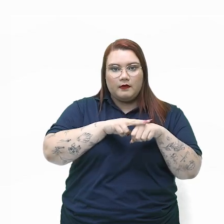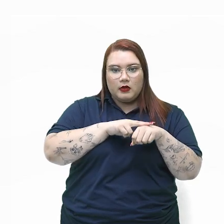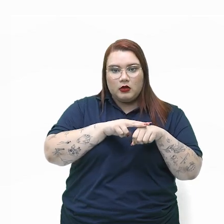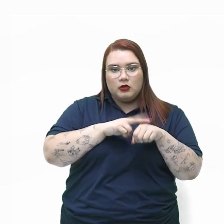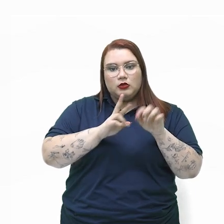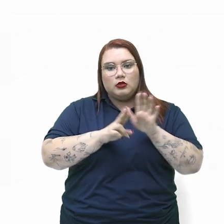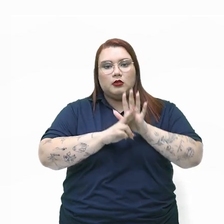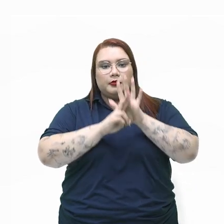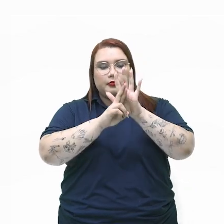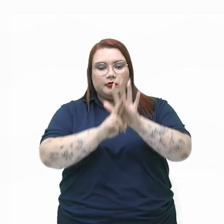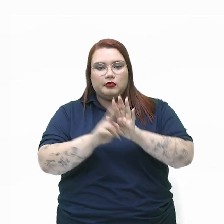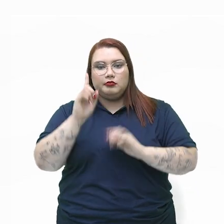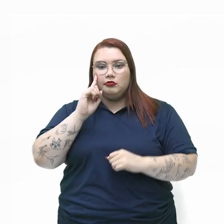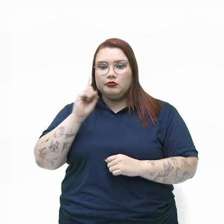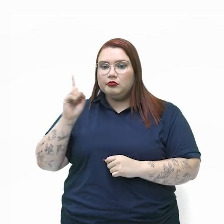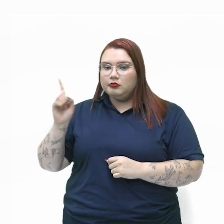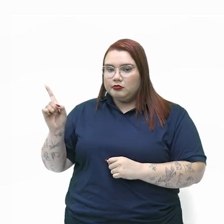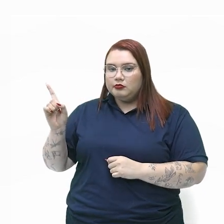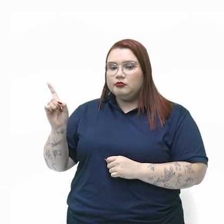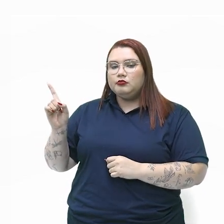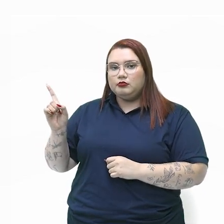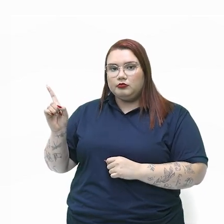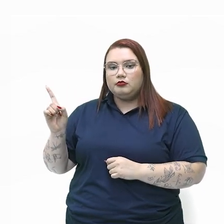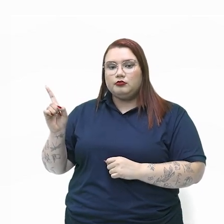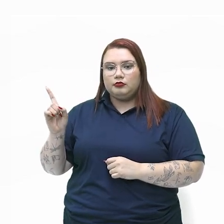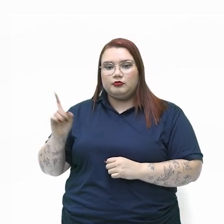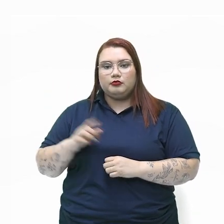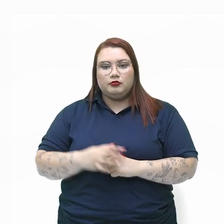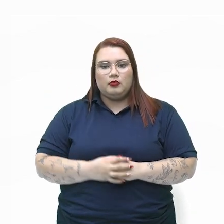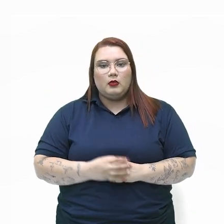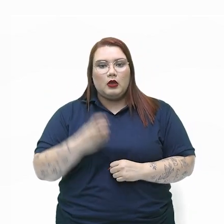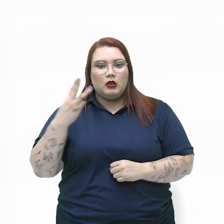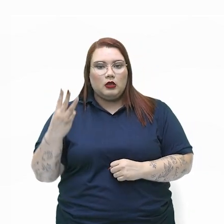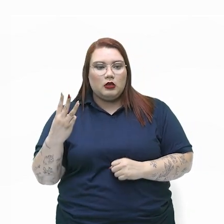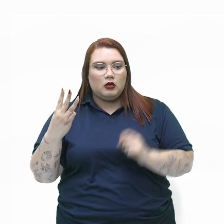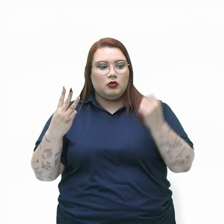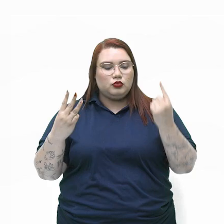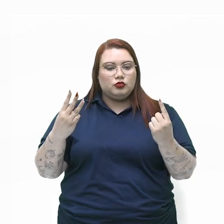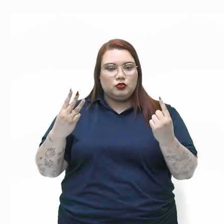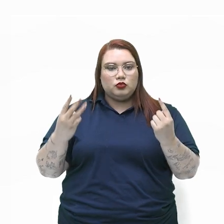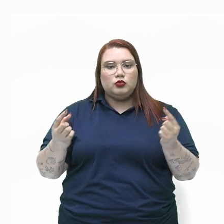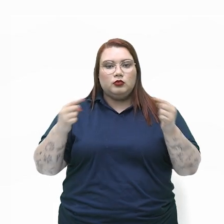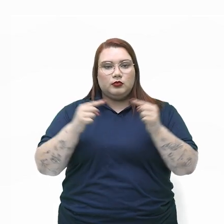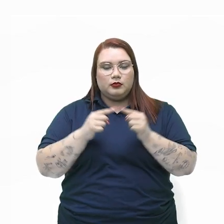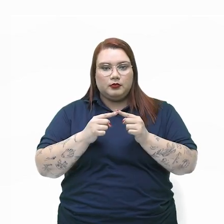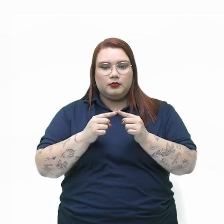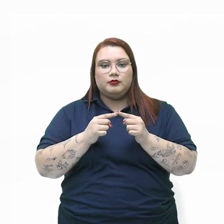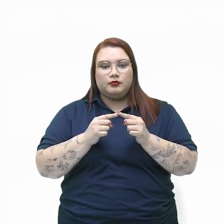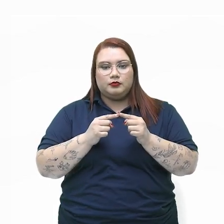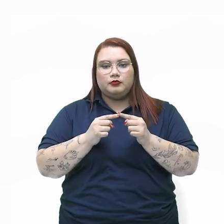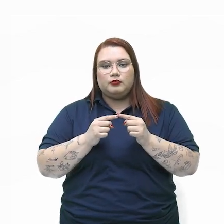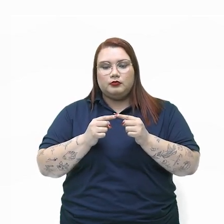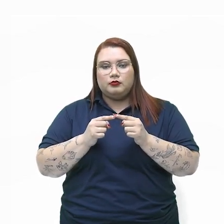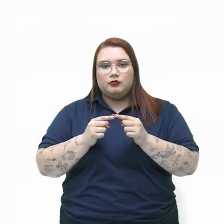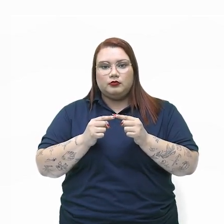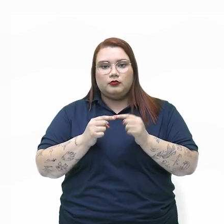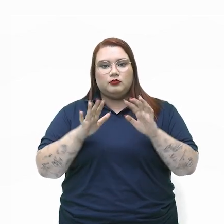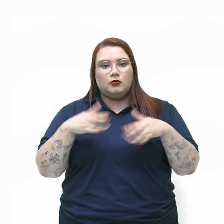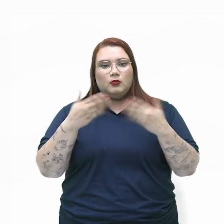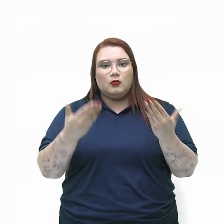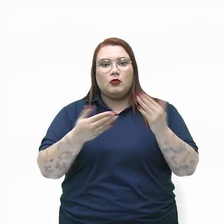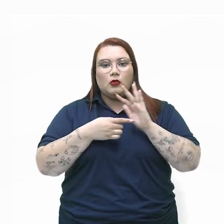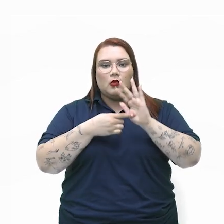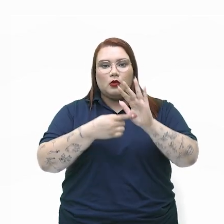a semente verde representada ali pelo recessivo e a sua proporção, né, 3 amarelas, uma verde. E aí a